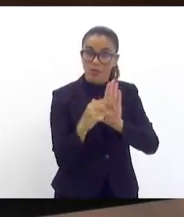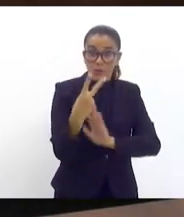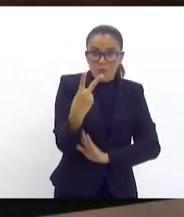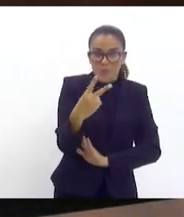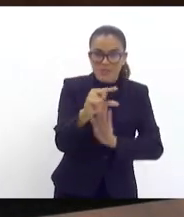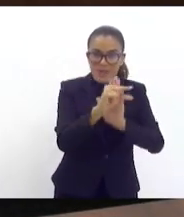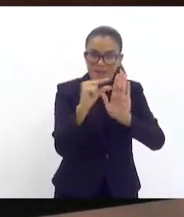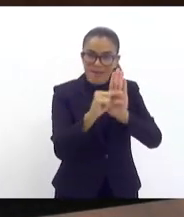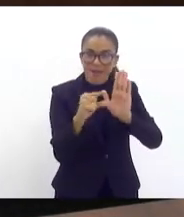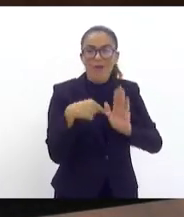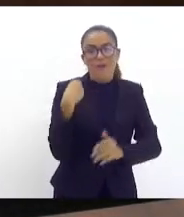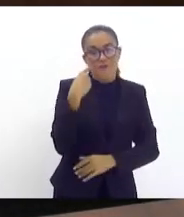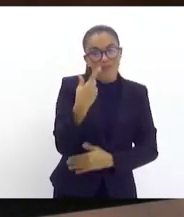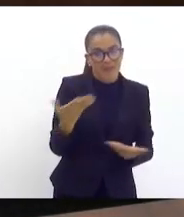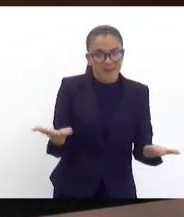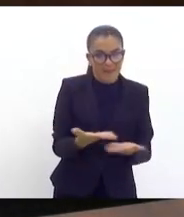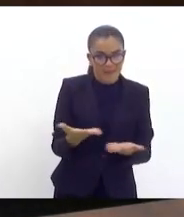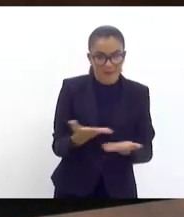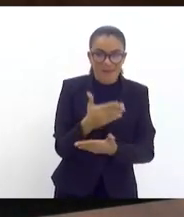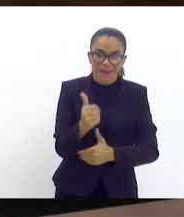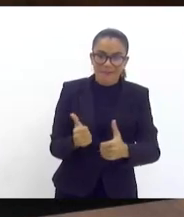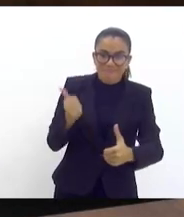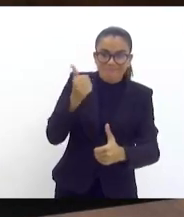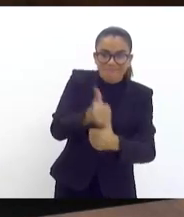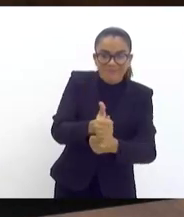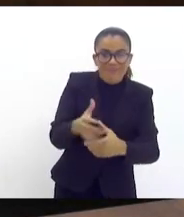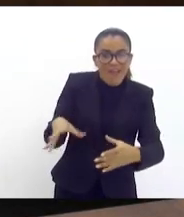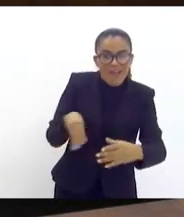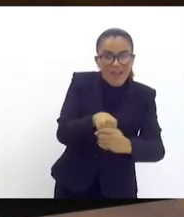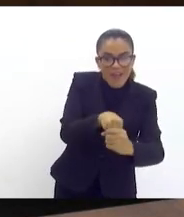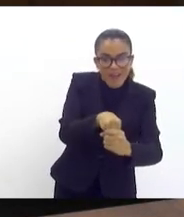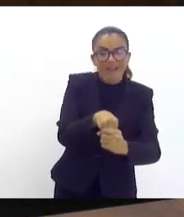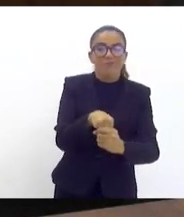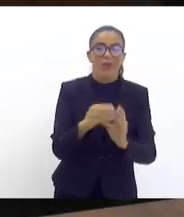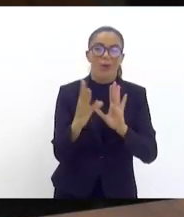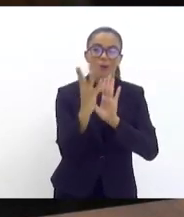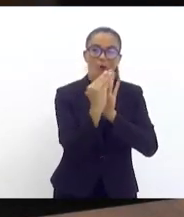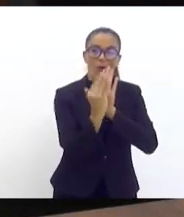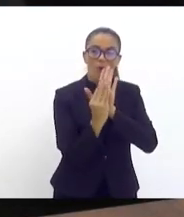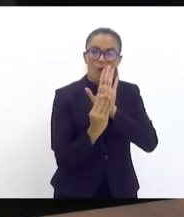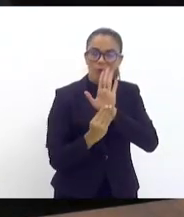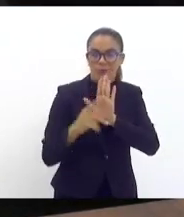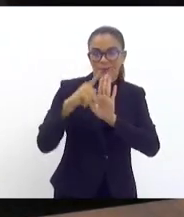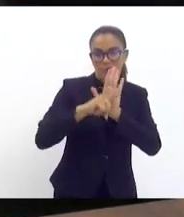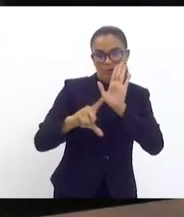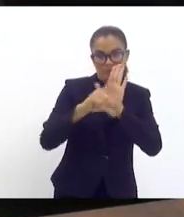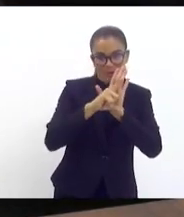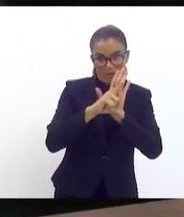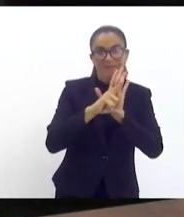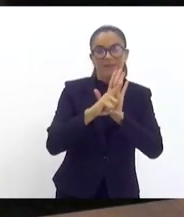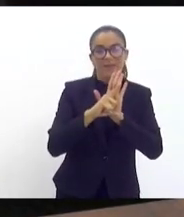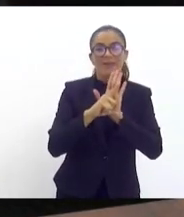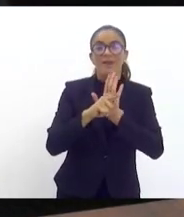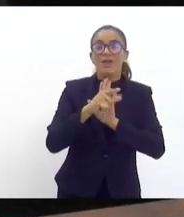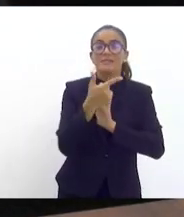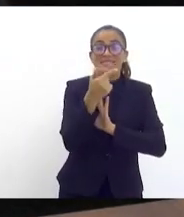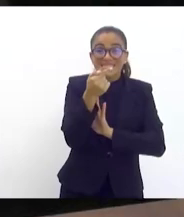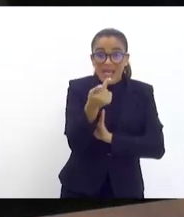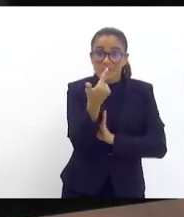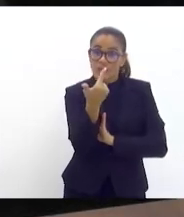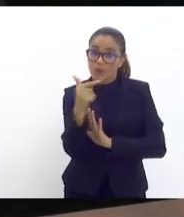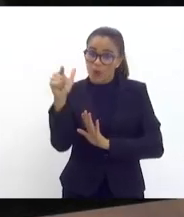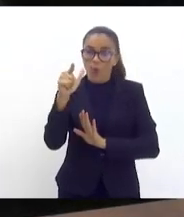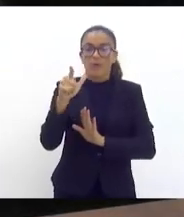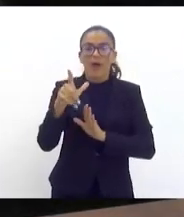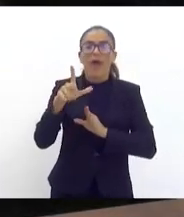ver agora são emendas aditivas, que a gente vai incorporar ao conteúdo do projeto de lei. 7 outras são